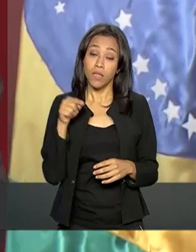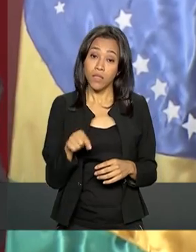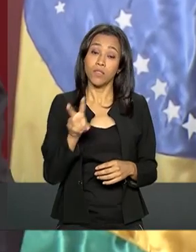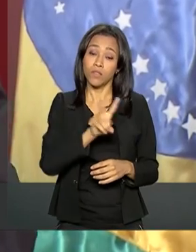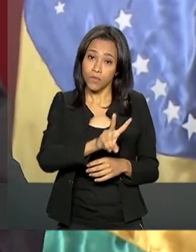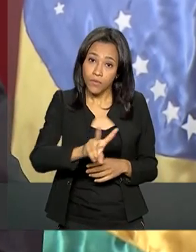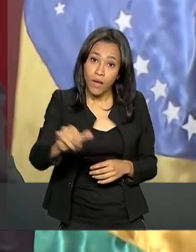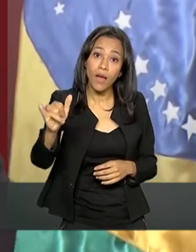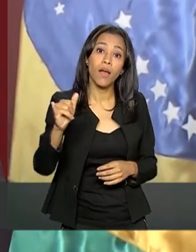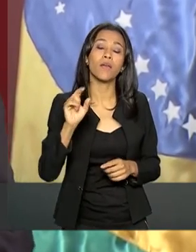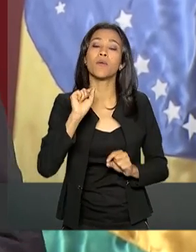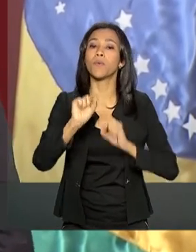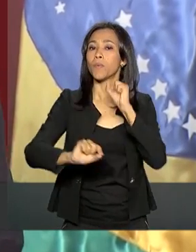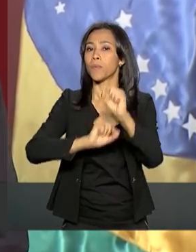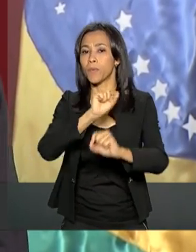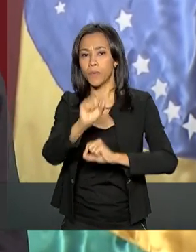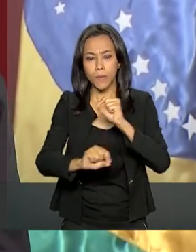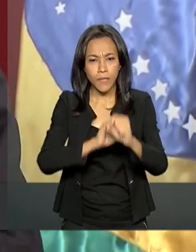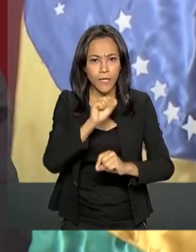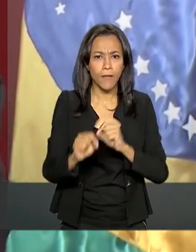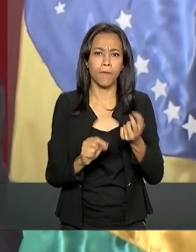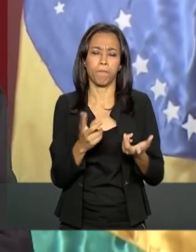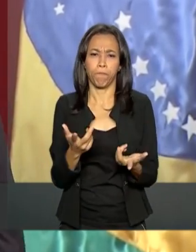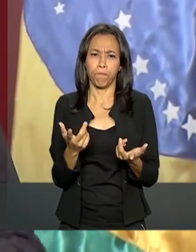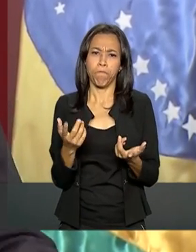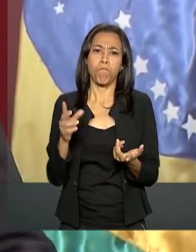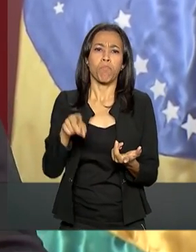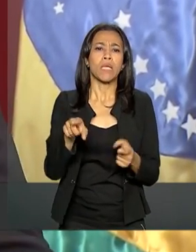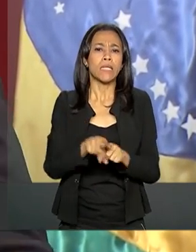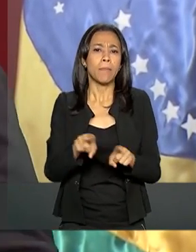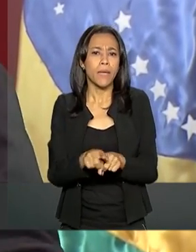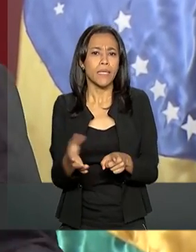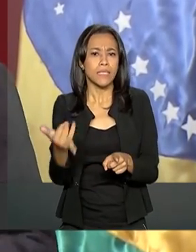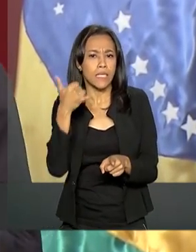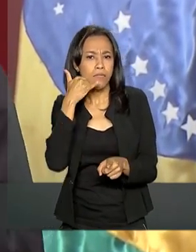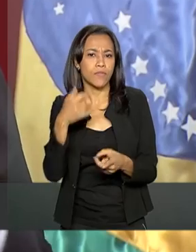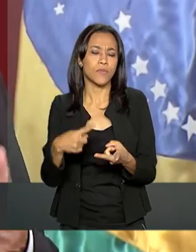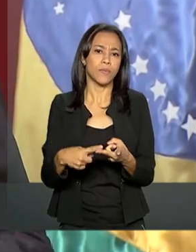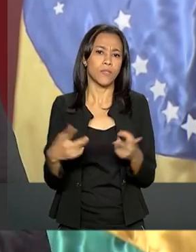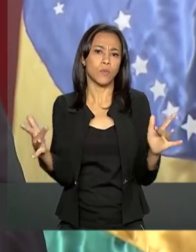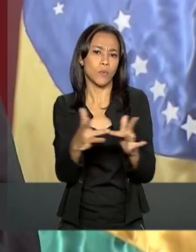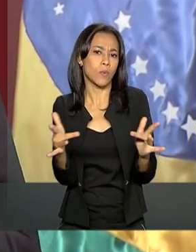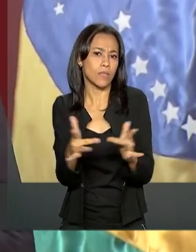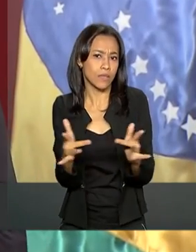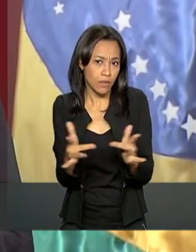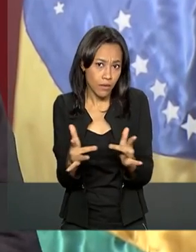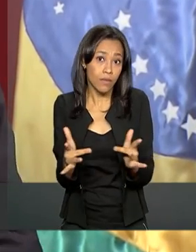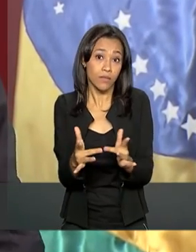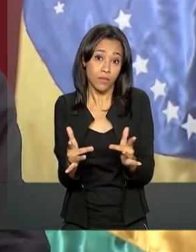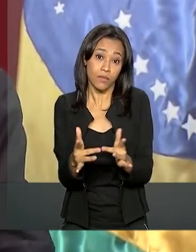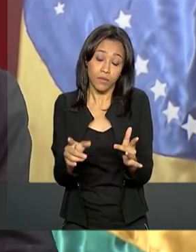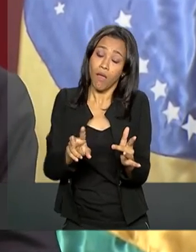rumo, ou seja, estabelecer, fazer que as chamadas telefônicas de intercâmbio entre os países seja